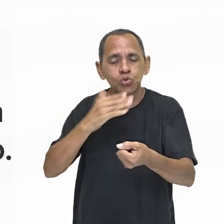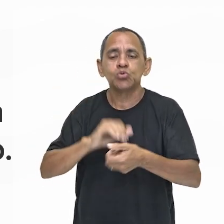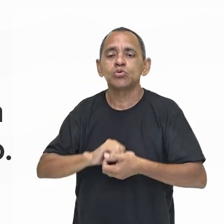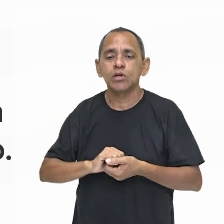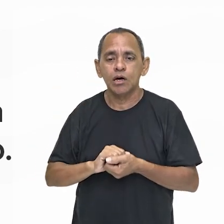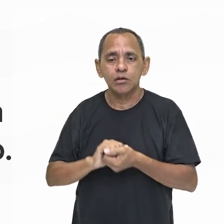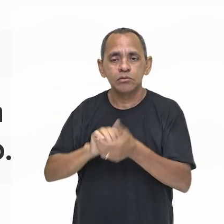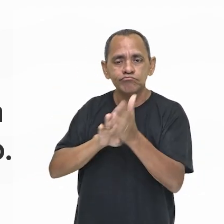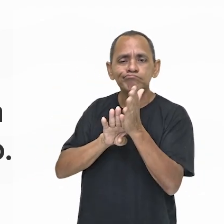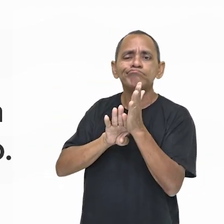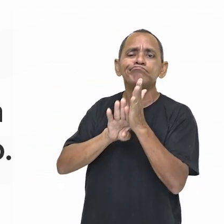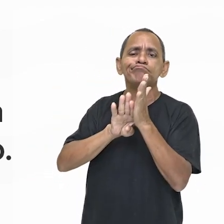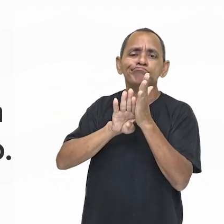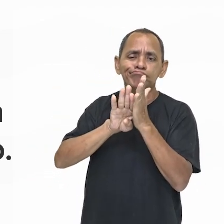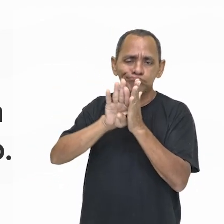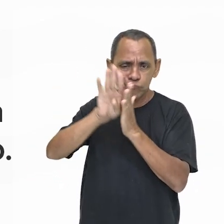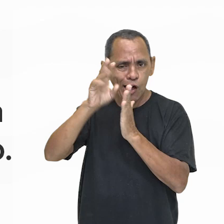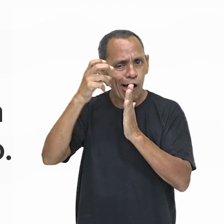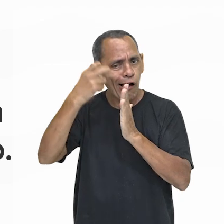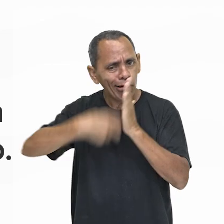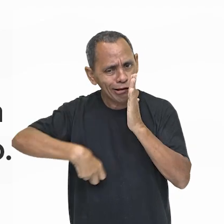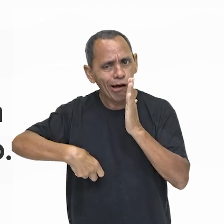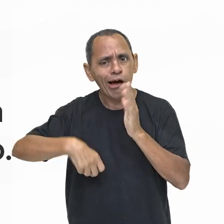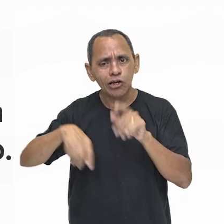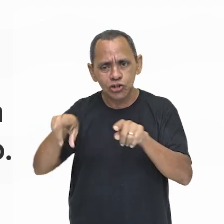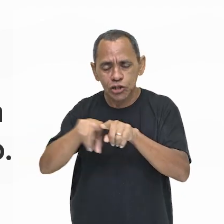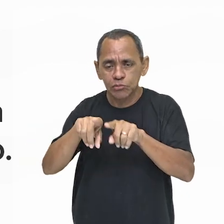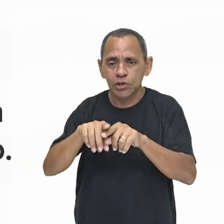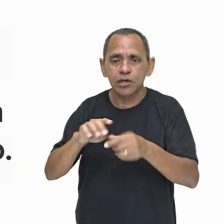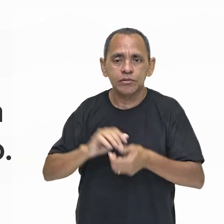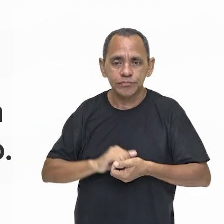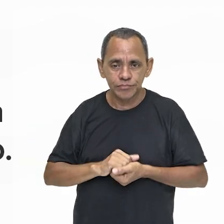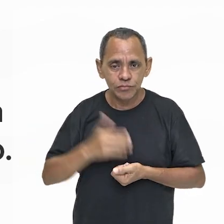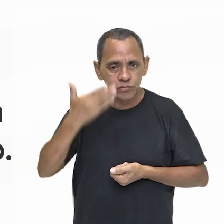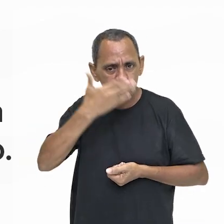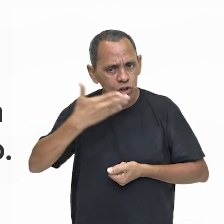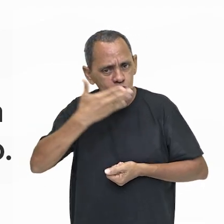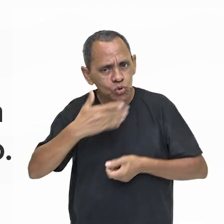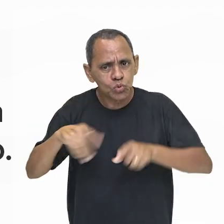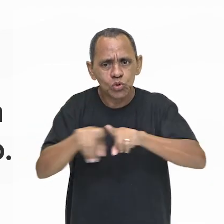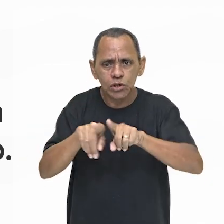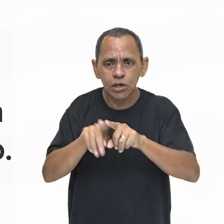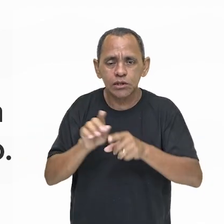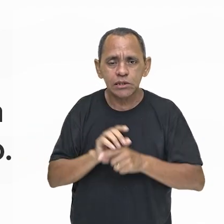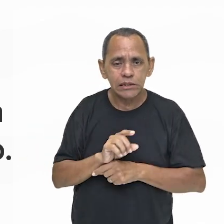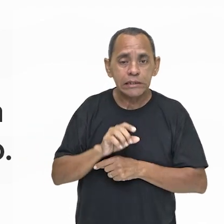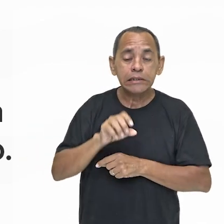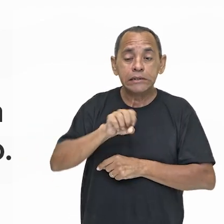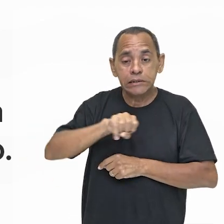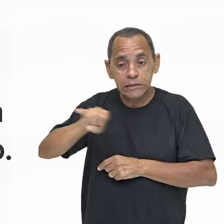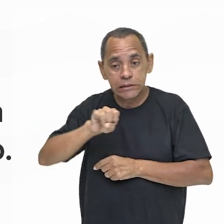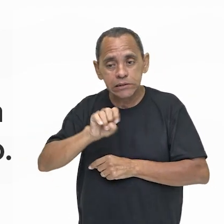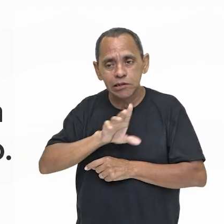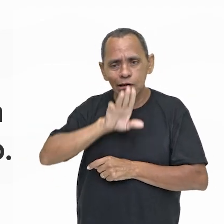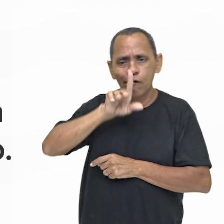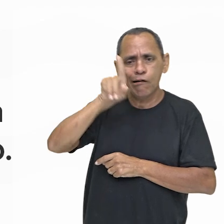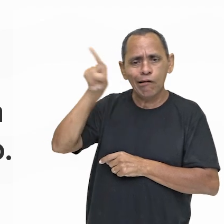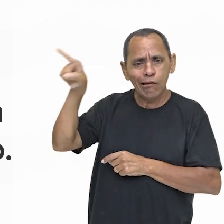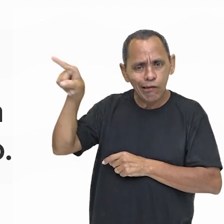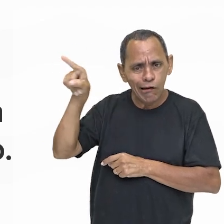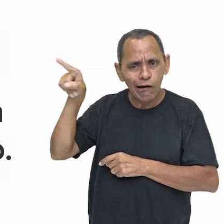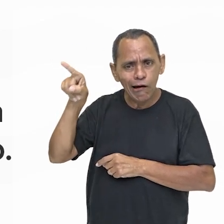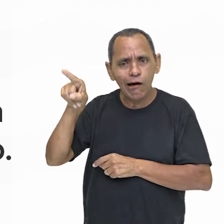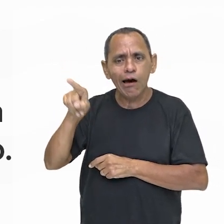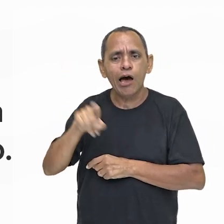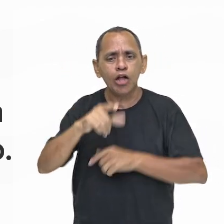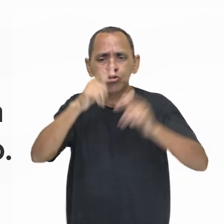de açúcar no sangue, tá? Se você for lá na casinha de saúde, fizer um exame de sangue e lá no laudo